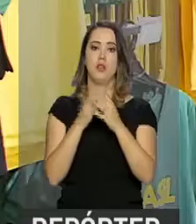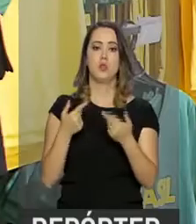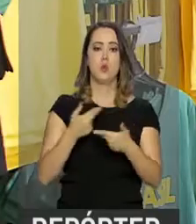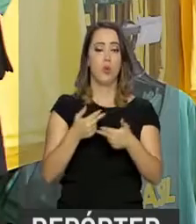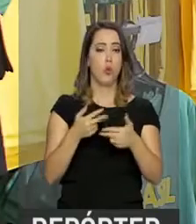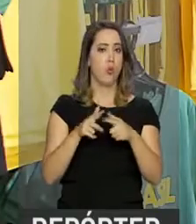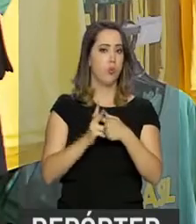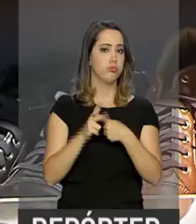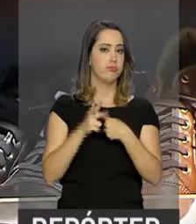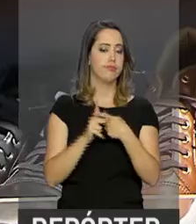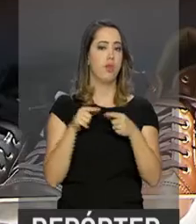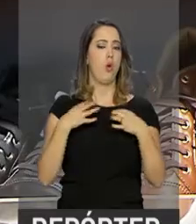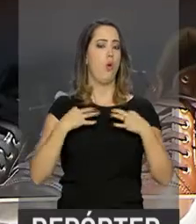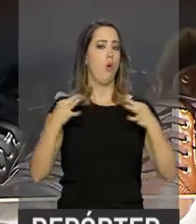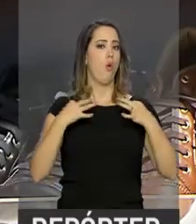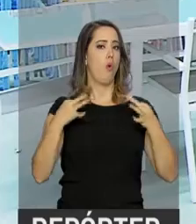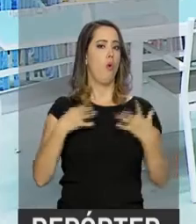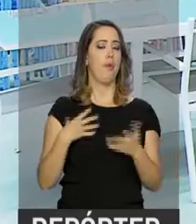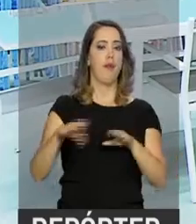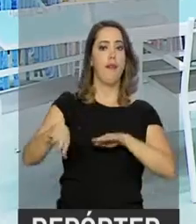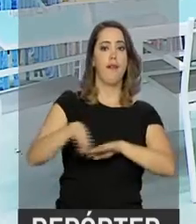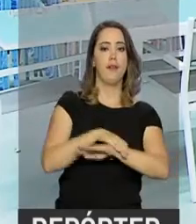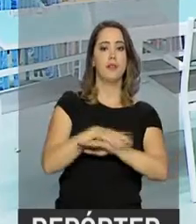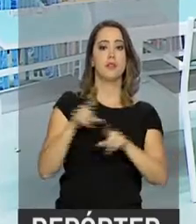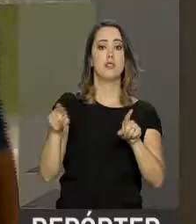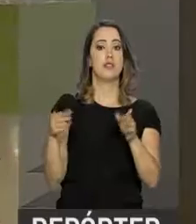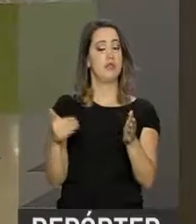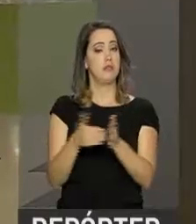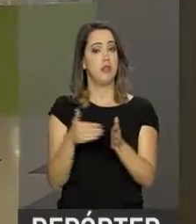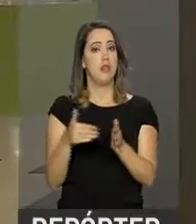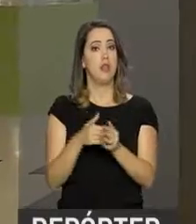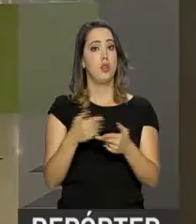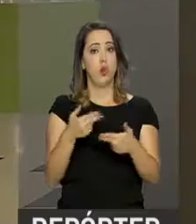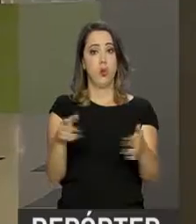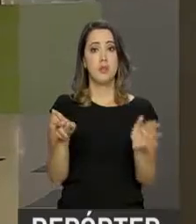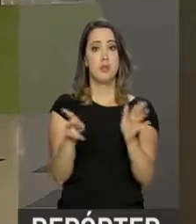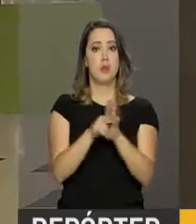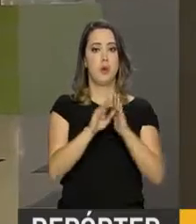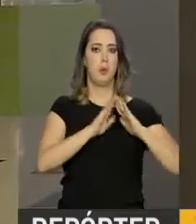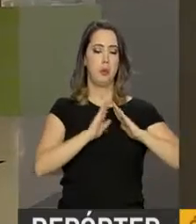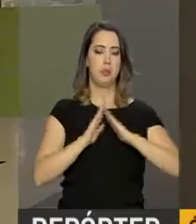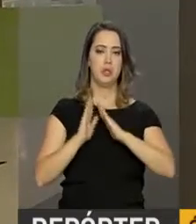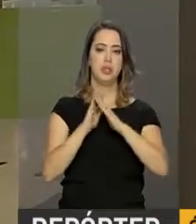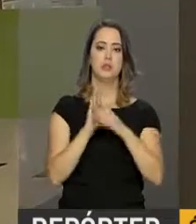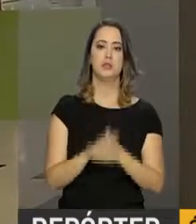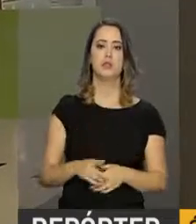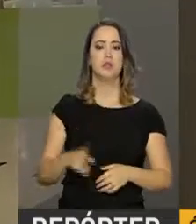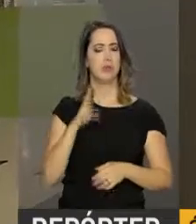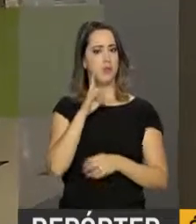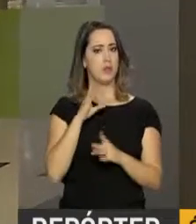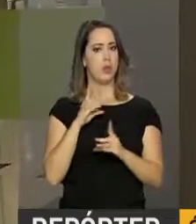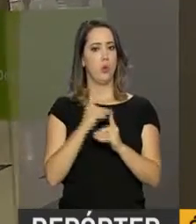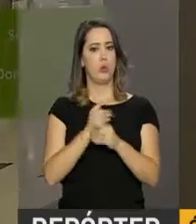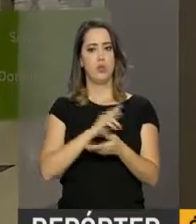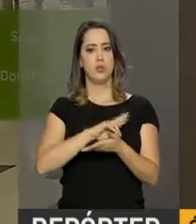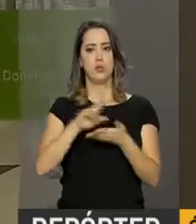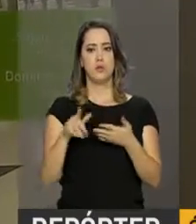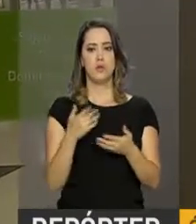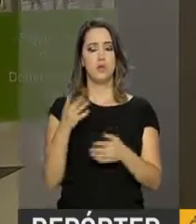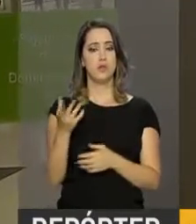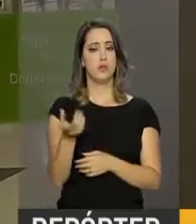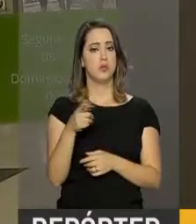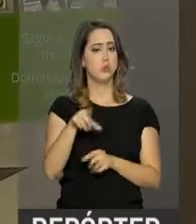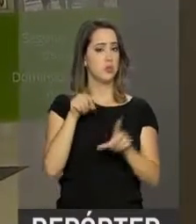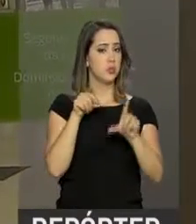ferramentas, roupas, calçados e até móveis. Você encontra vários itens que você precisa no dia a dia e não precisa estar